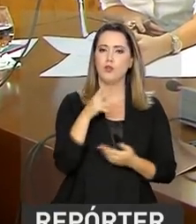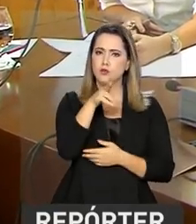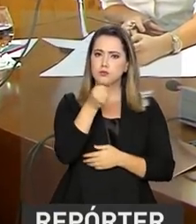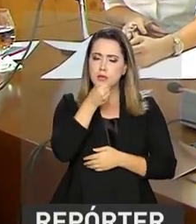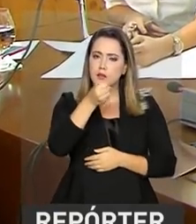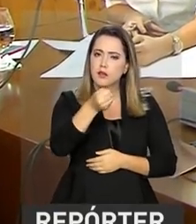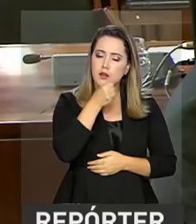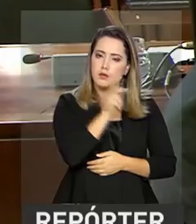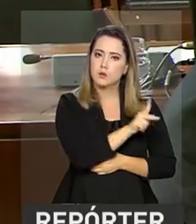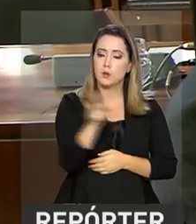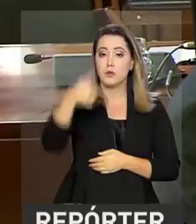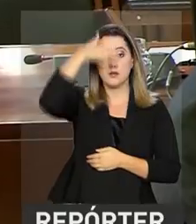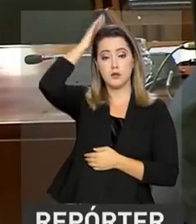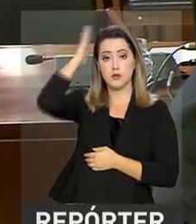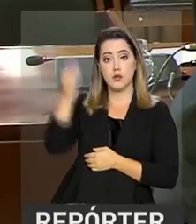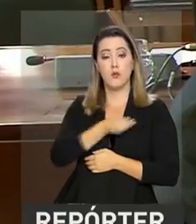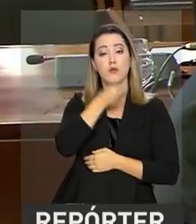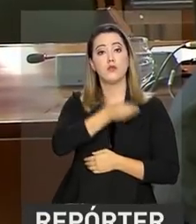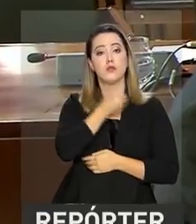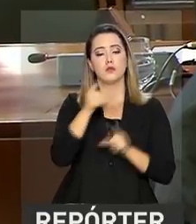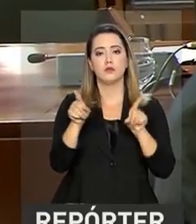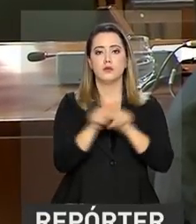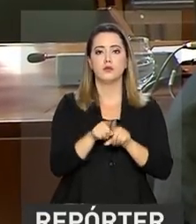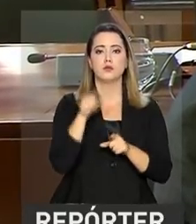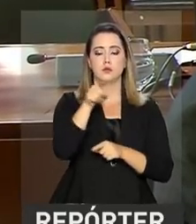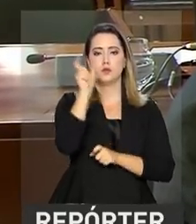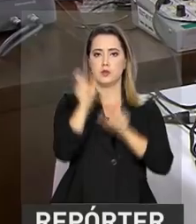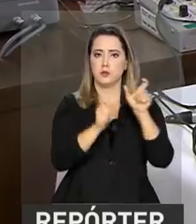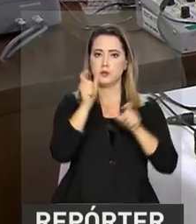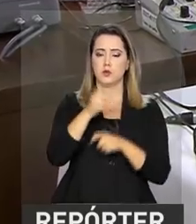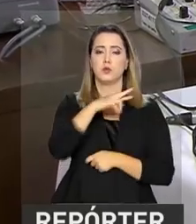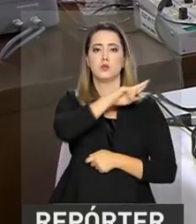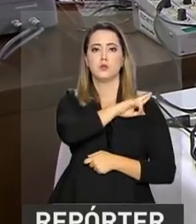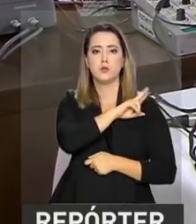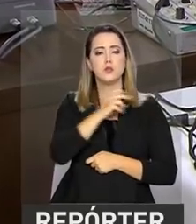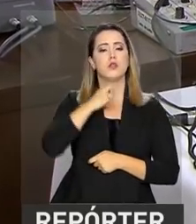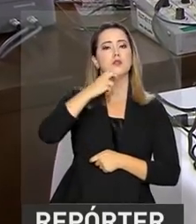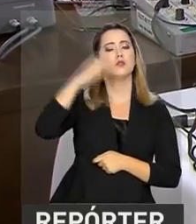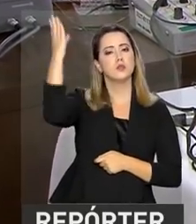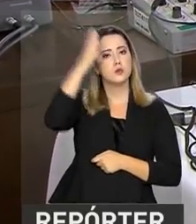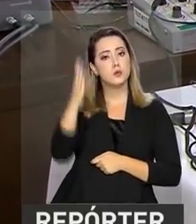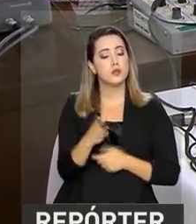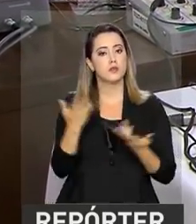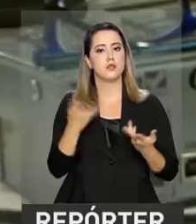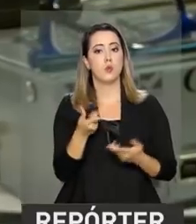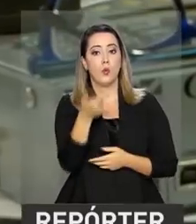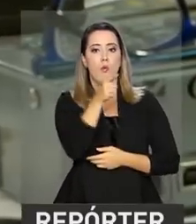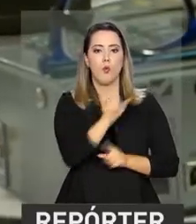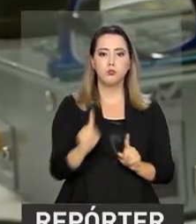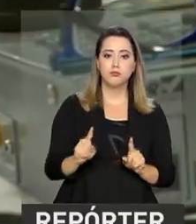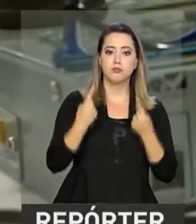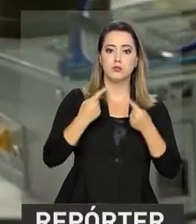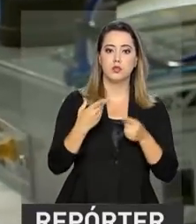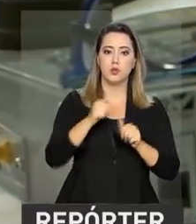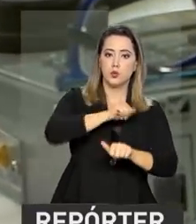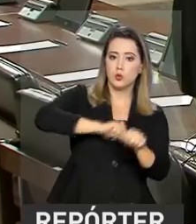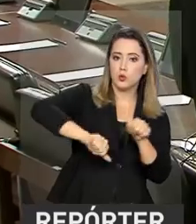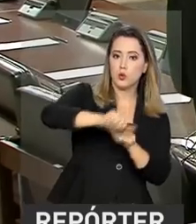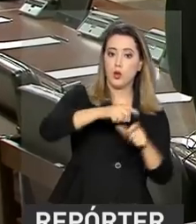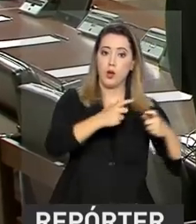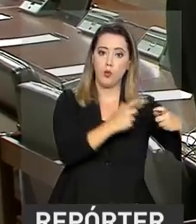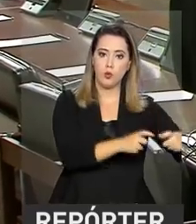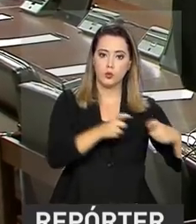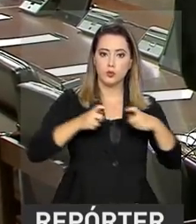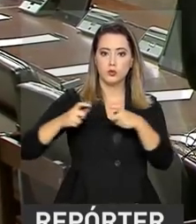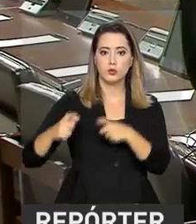república ao vivo os responsáveis por colocar a voz no ar enfrentar um outro desafio tirar o programa do estúdio e